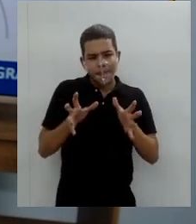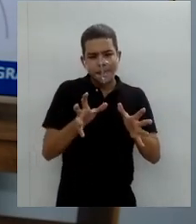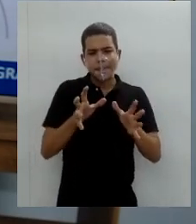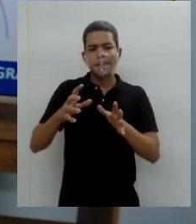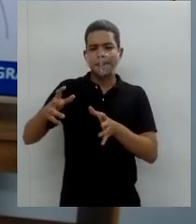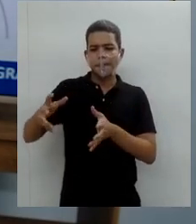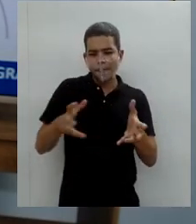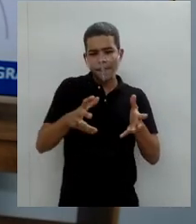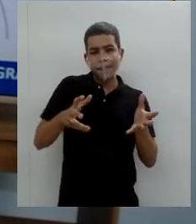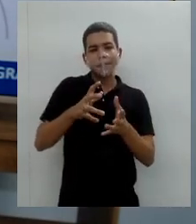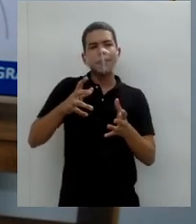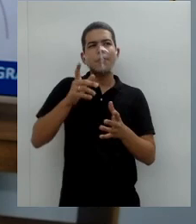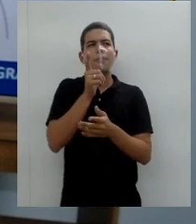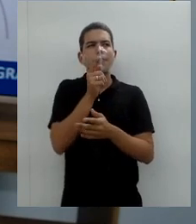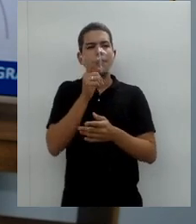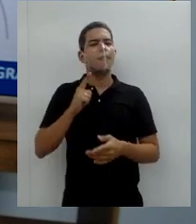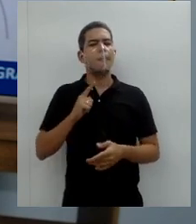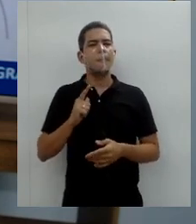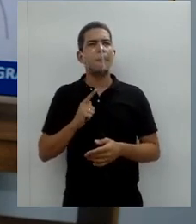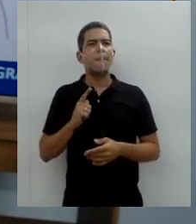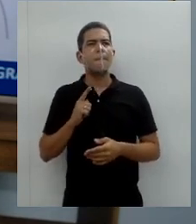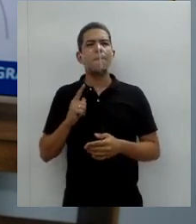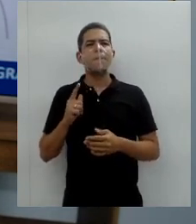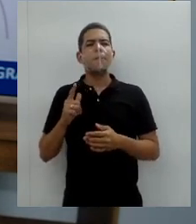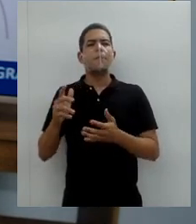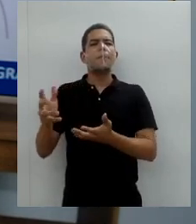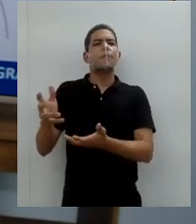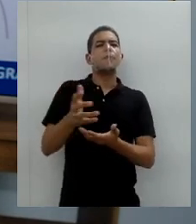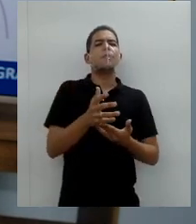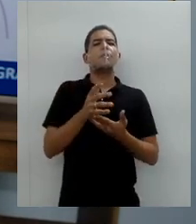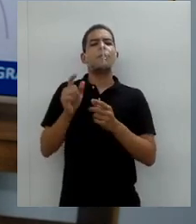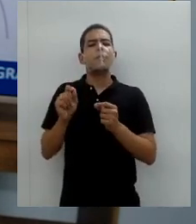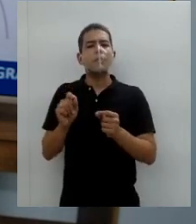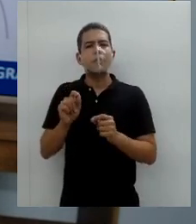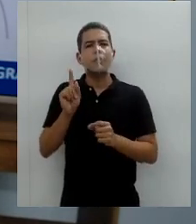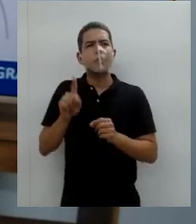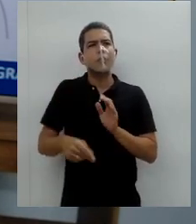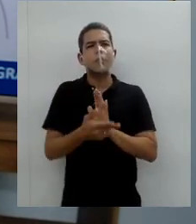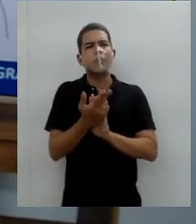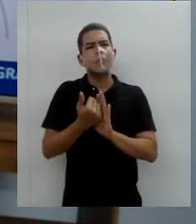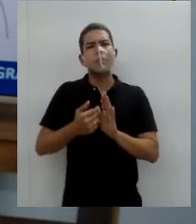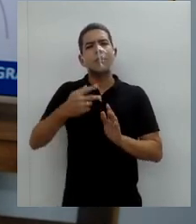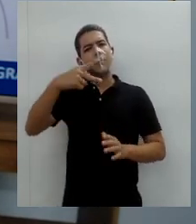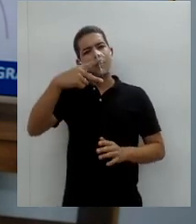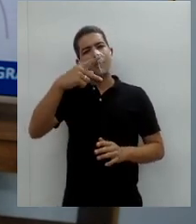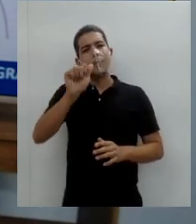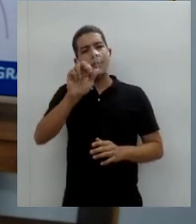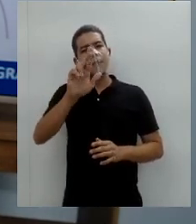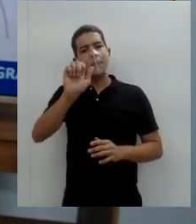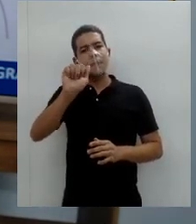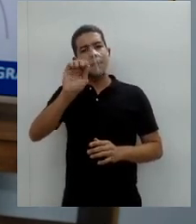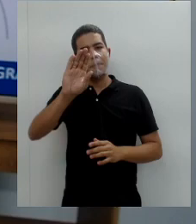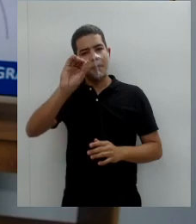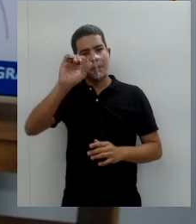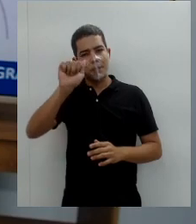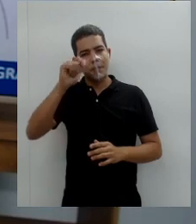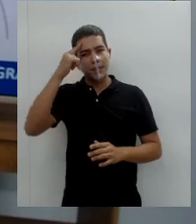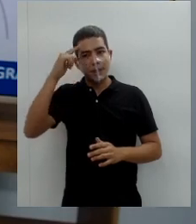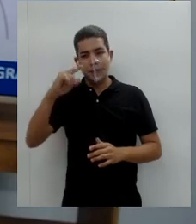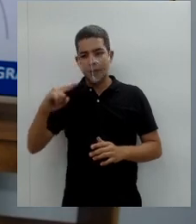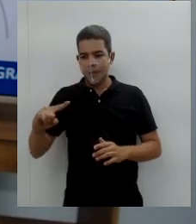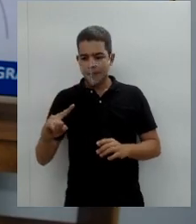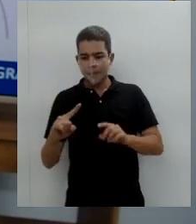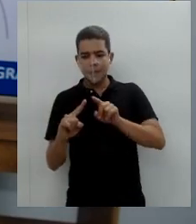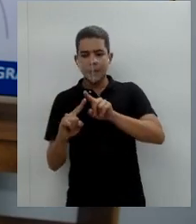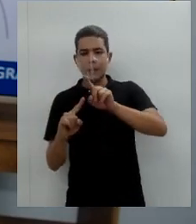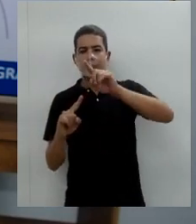torneira faz com a mangueira, vai trazer para você uma figura chamada parábola. Exato, isso associa esse